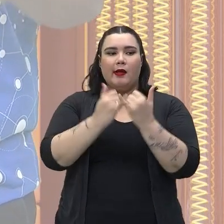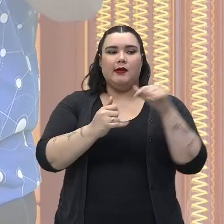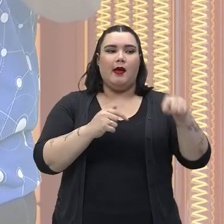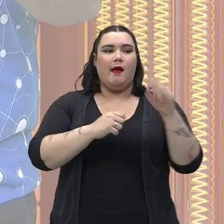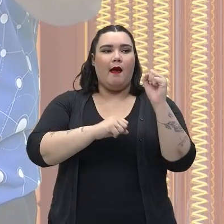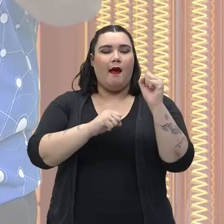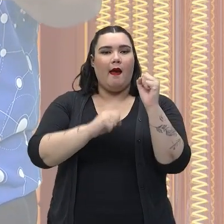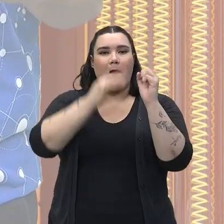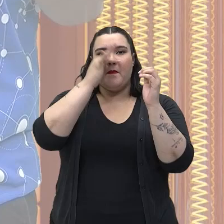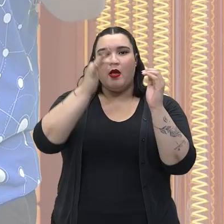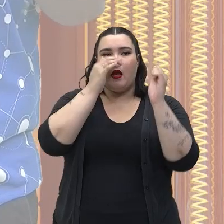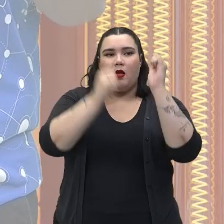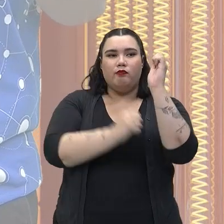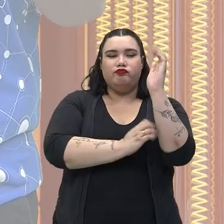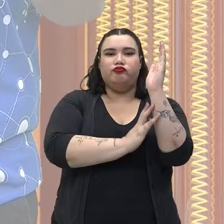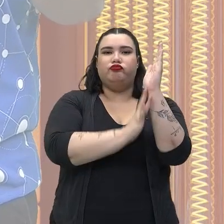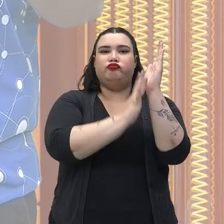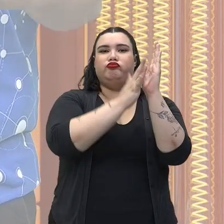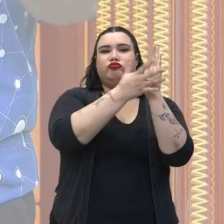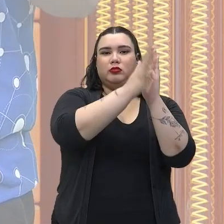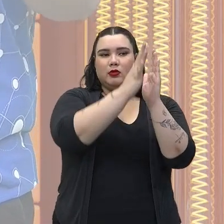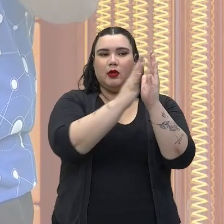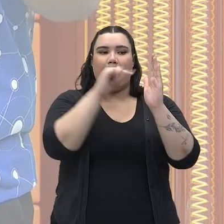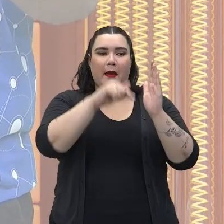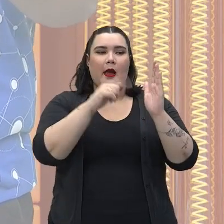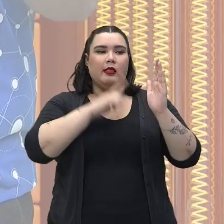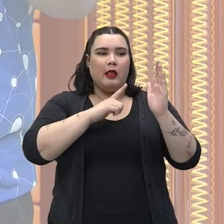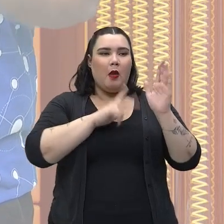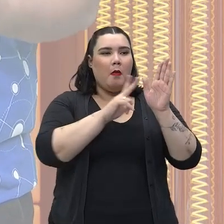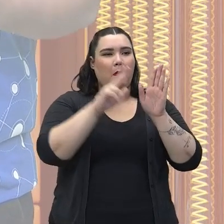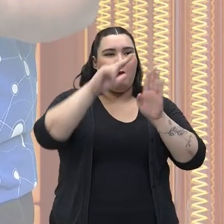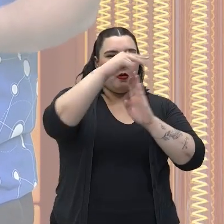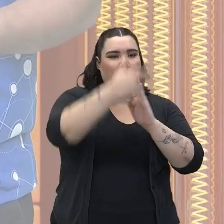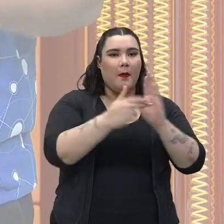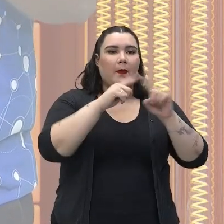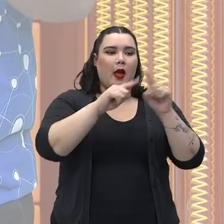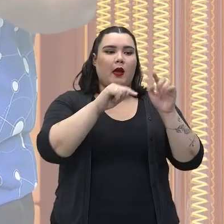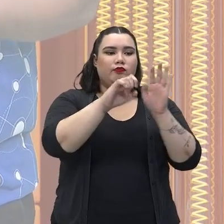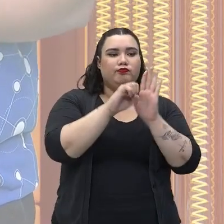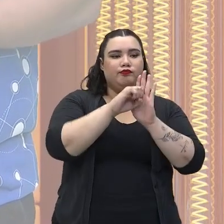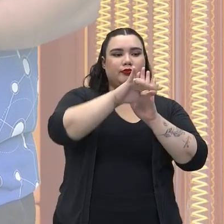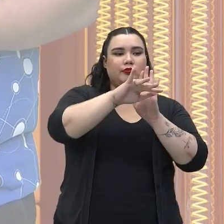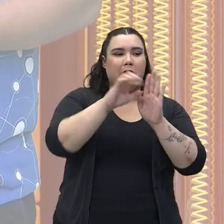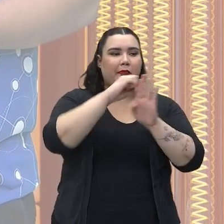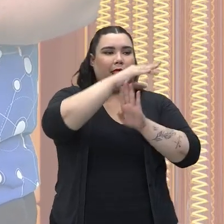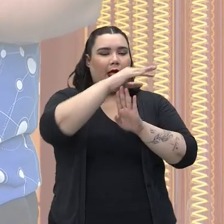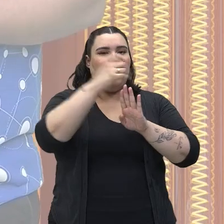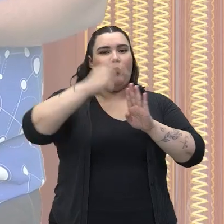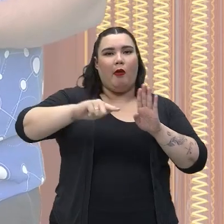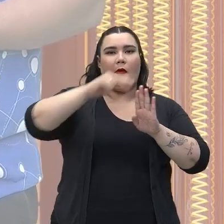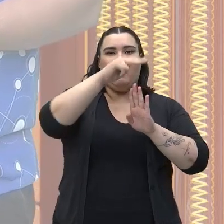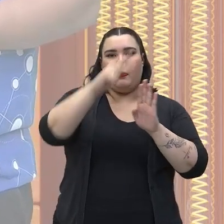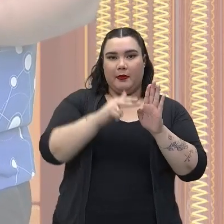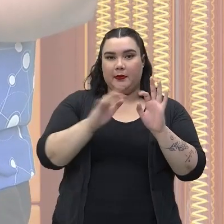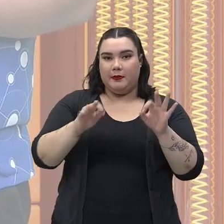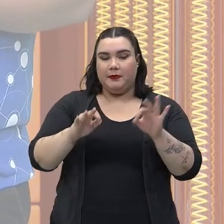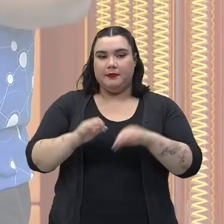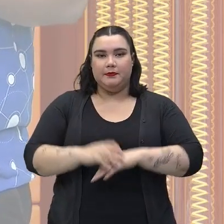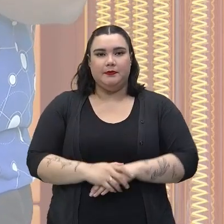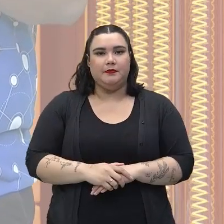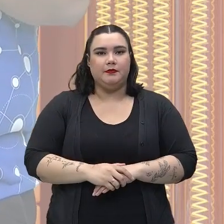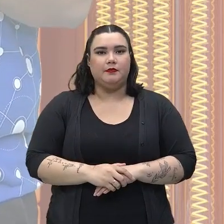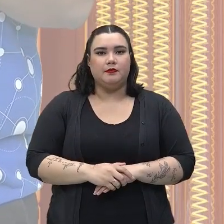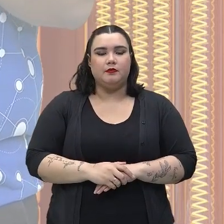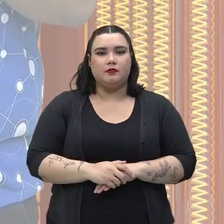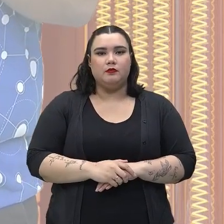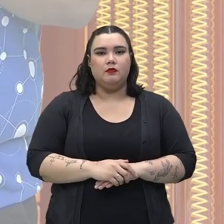murta, seria essa planta, que por mais que ele fosse moldado, de vez em quando ele voltava a ser o que era, fugindo da imposição. Continuando, nós